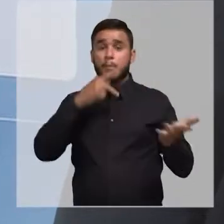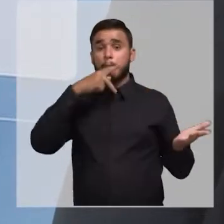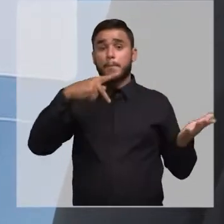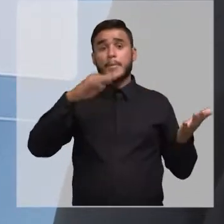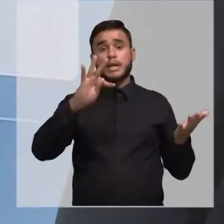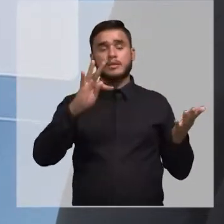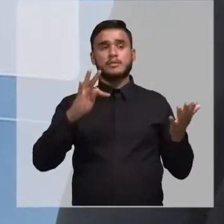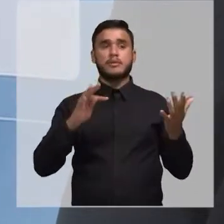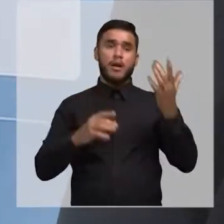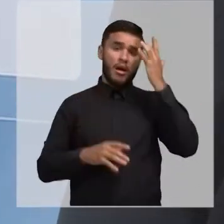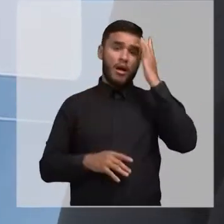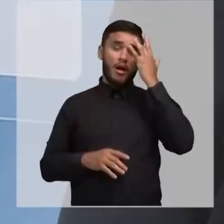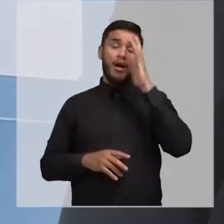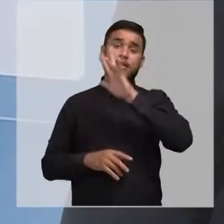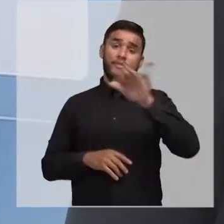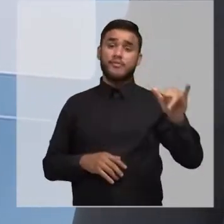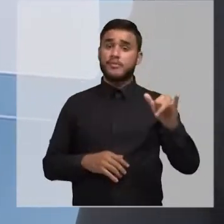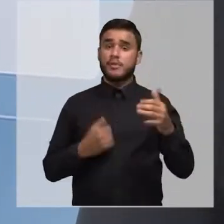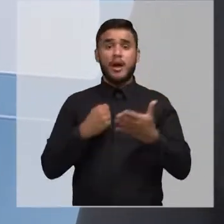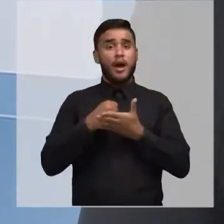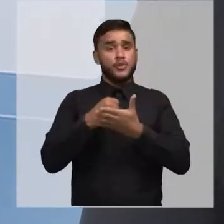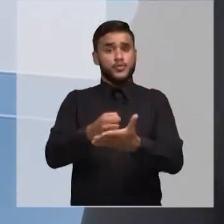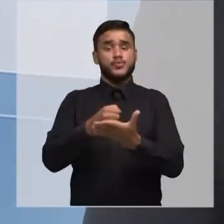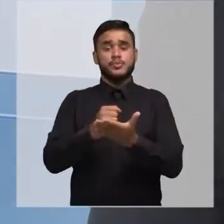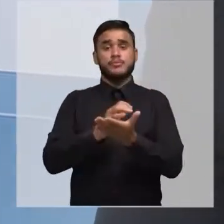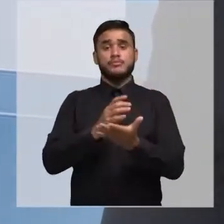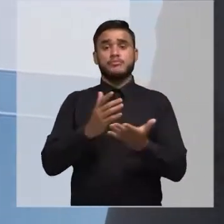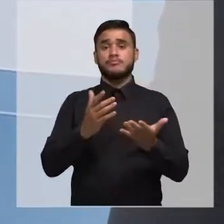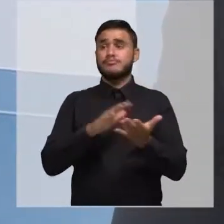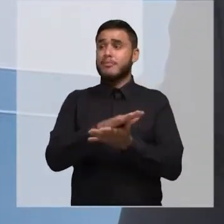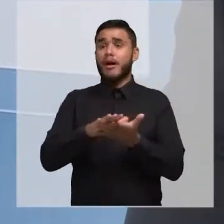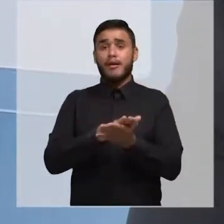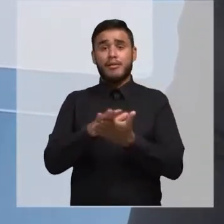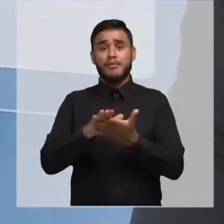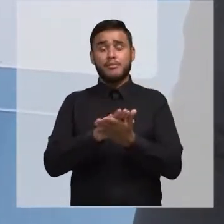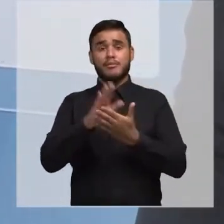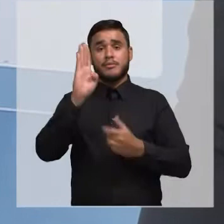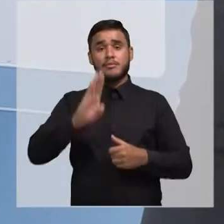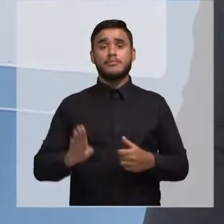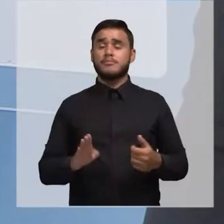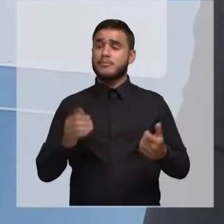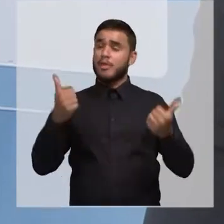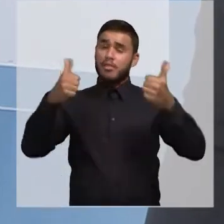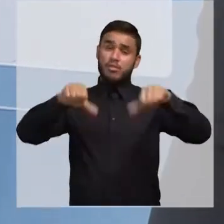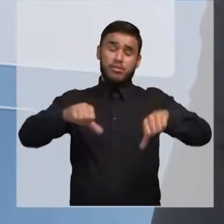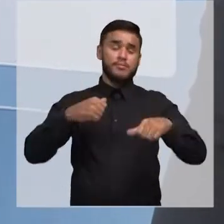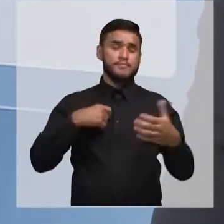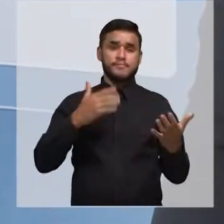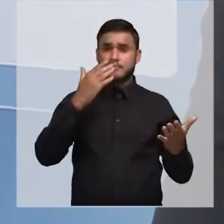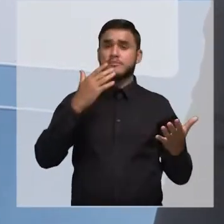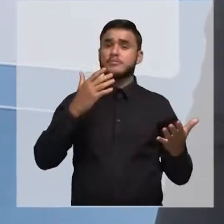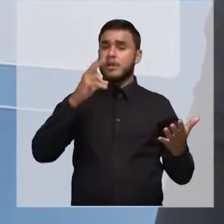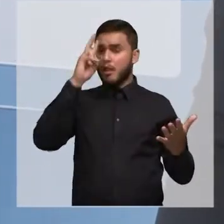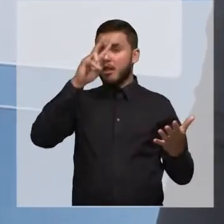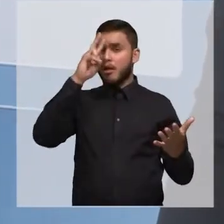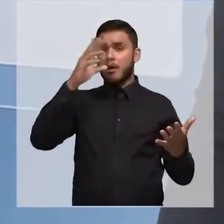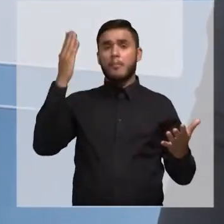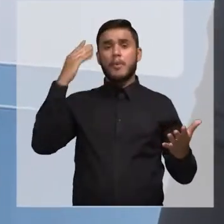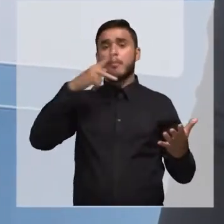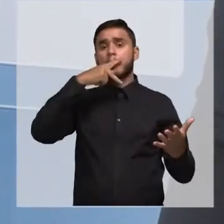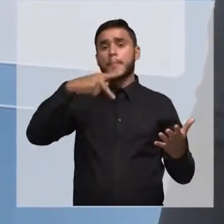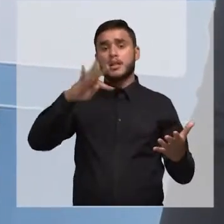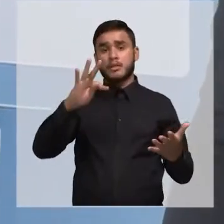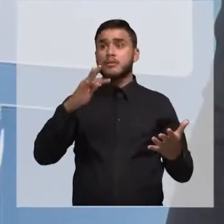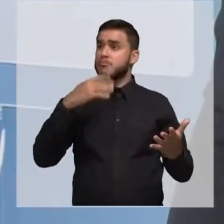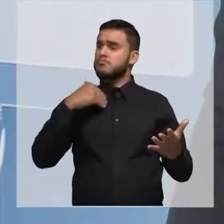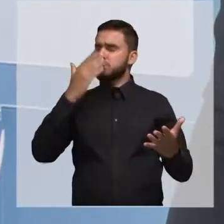Trabalhadores, para mim, está fazendo um grande serviço ao país e trazendo muita decepção para mim, que admirei muito o Partido dos